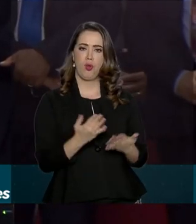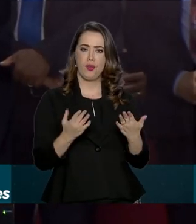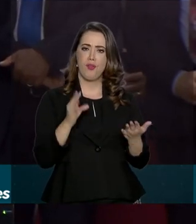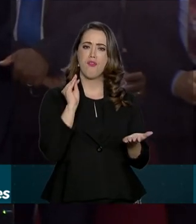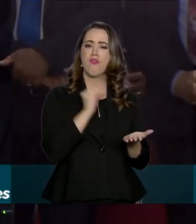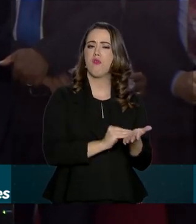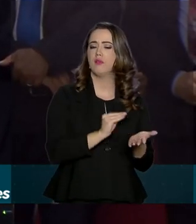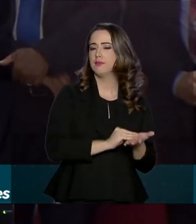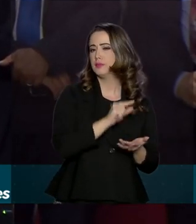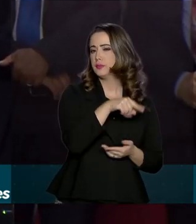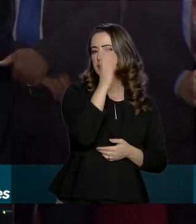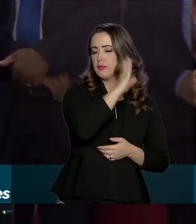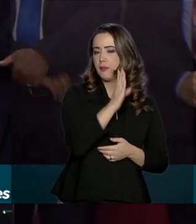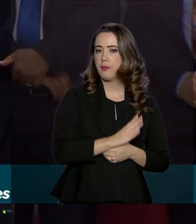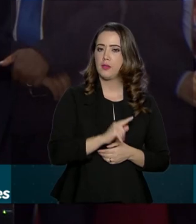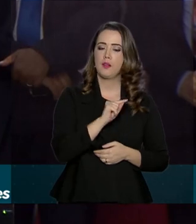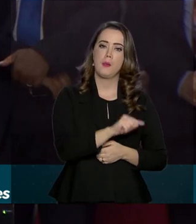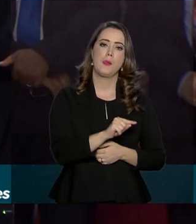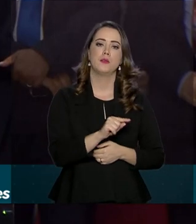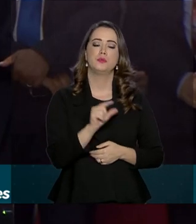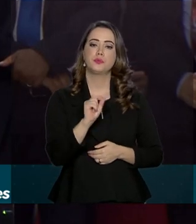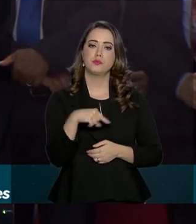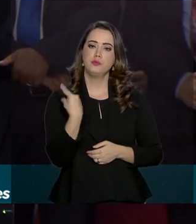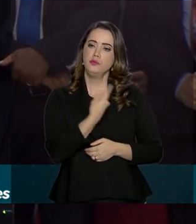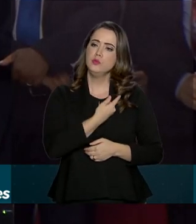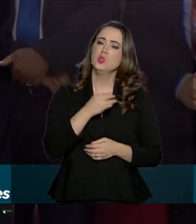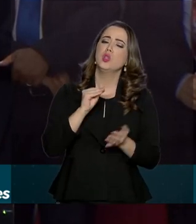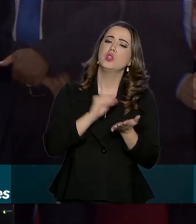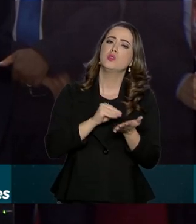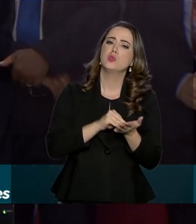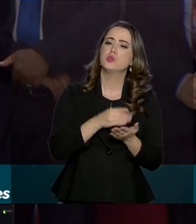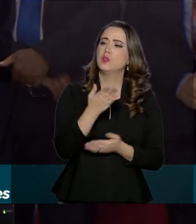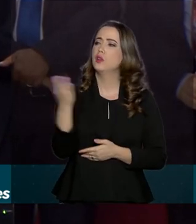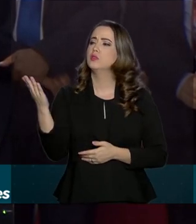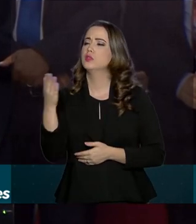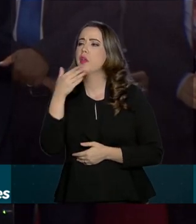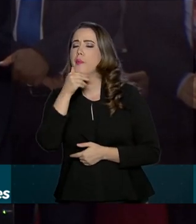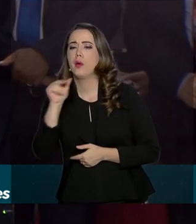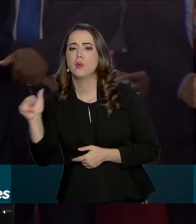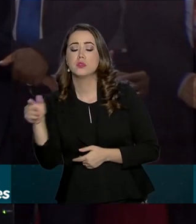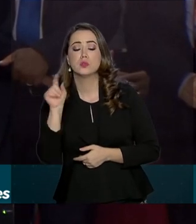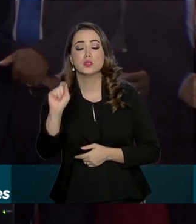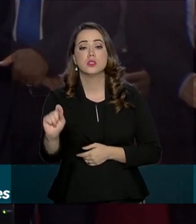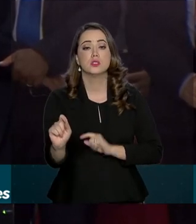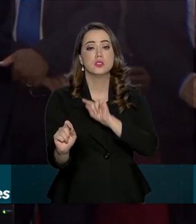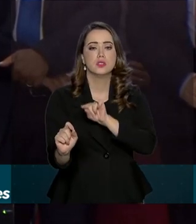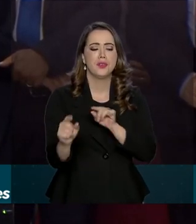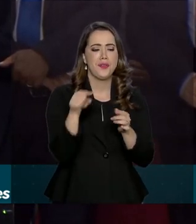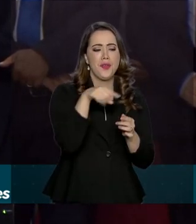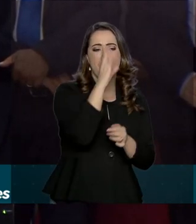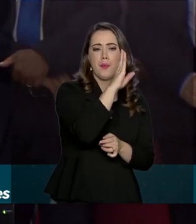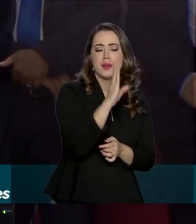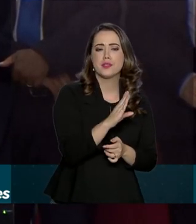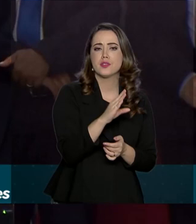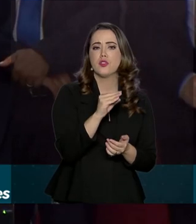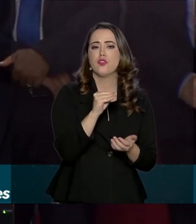Moisés? Pastor Zilmar, meus irmãos, falta-nos é